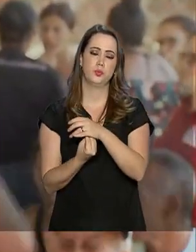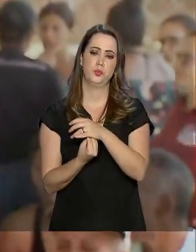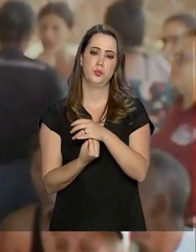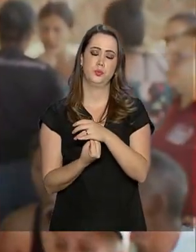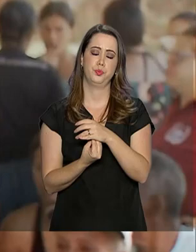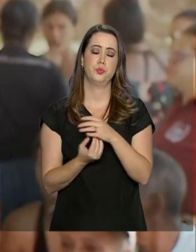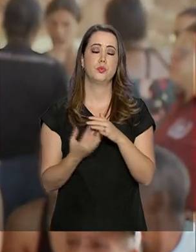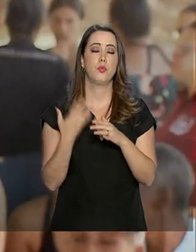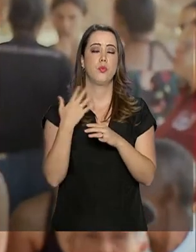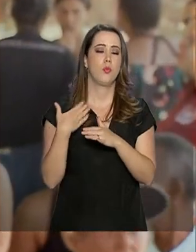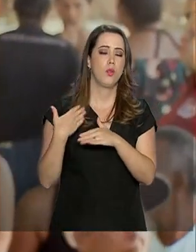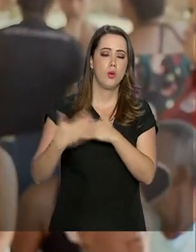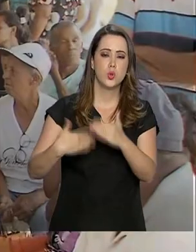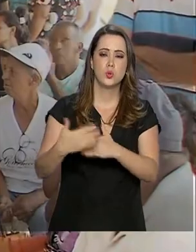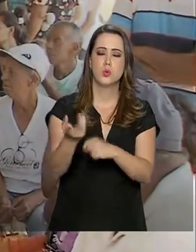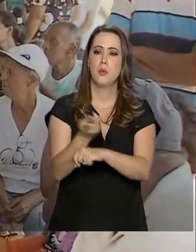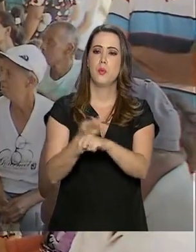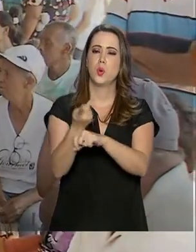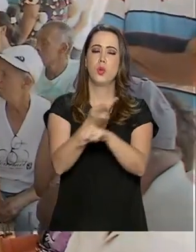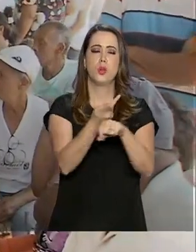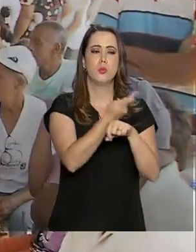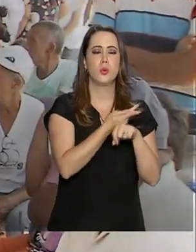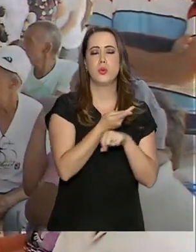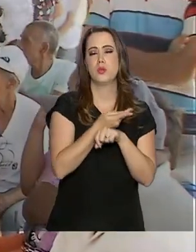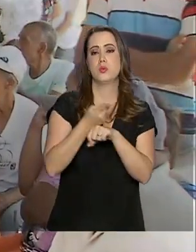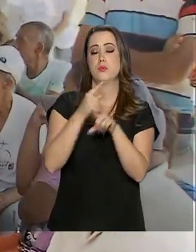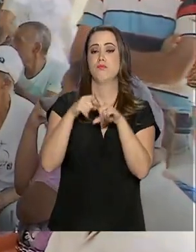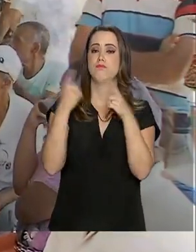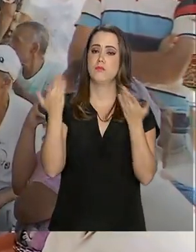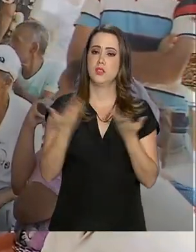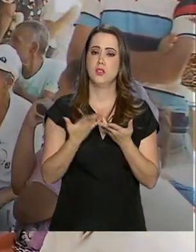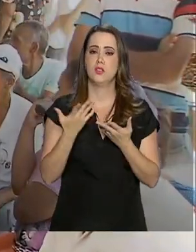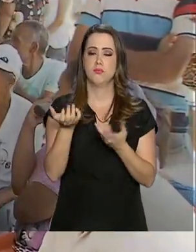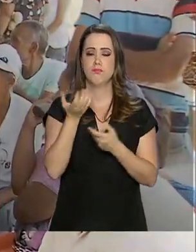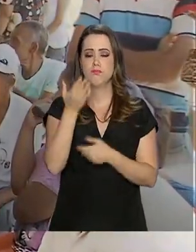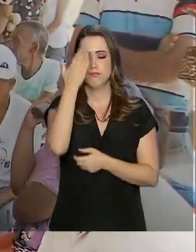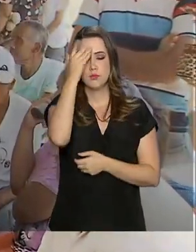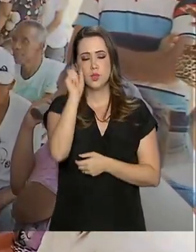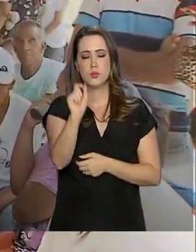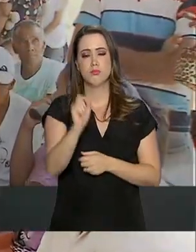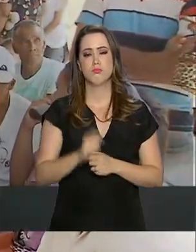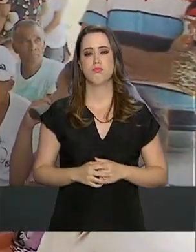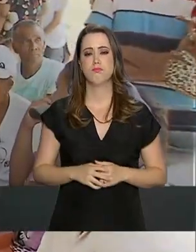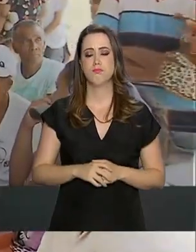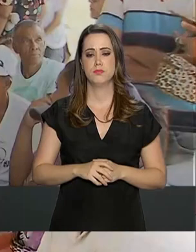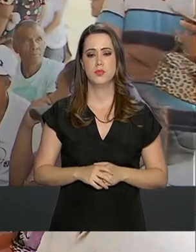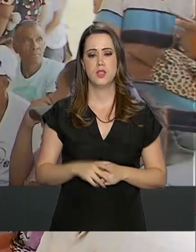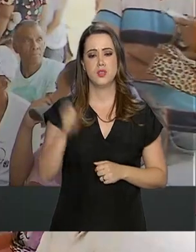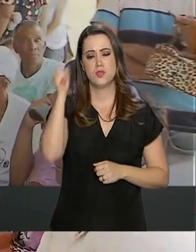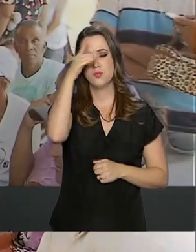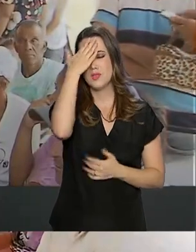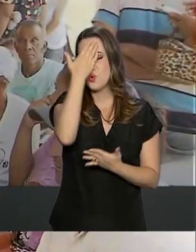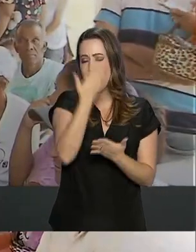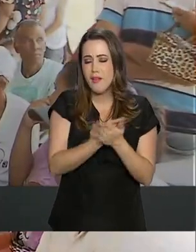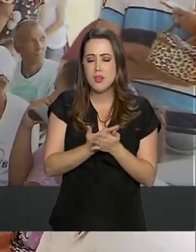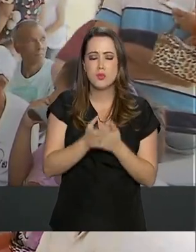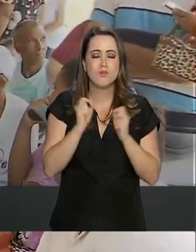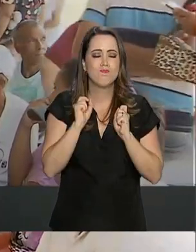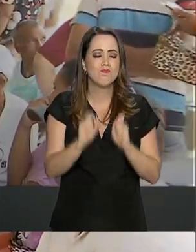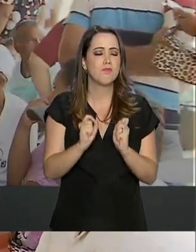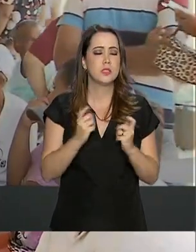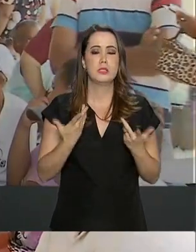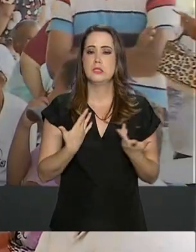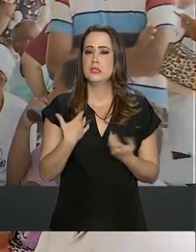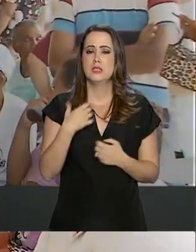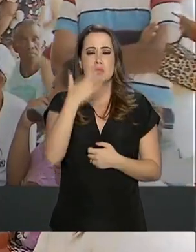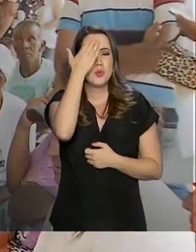Enquanto as buscas seguem na região, ela procura agora no que se apegar. Mas é difícil demais de acreditar no que está acontecendo. Eu não sei